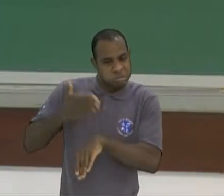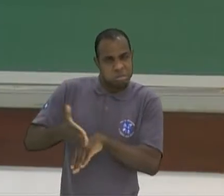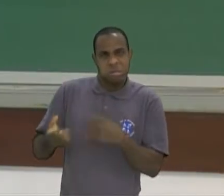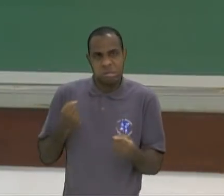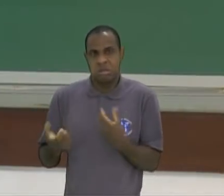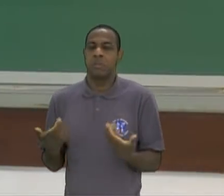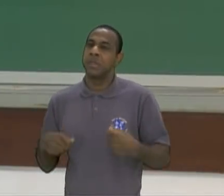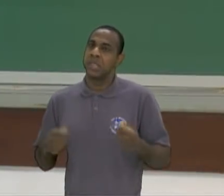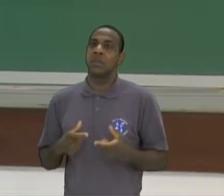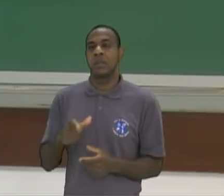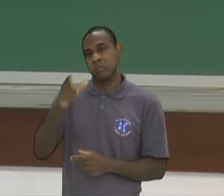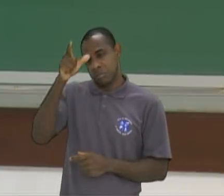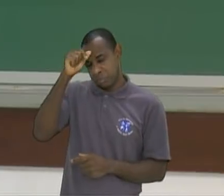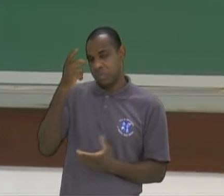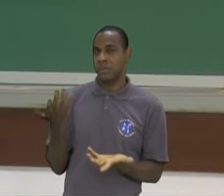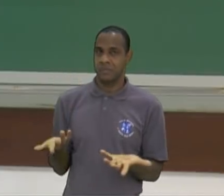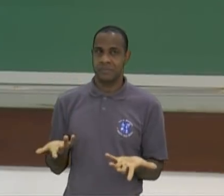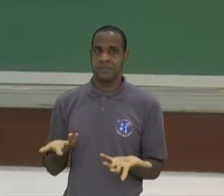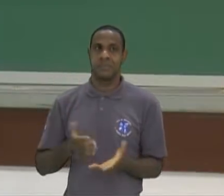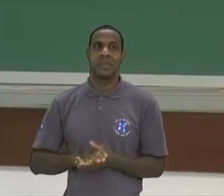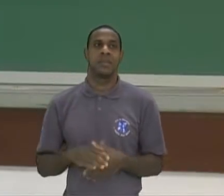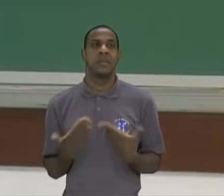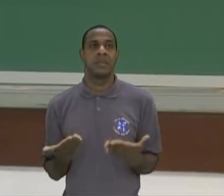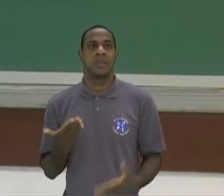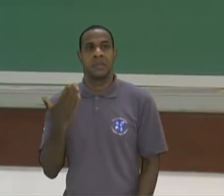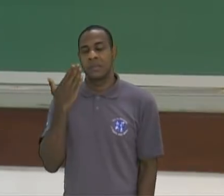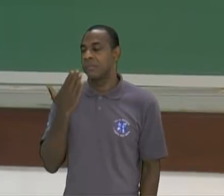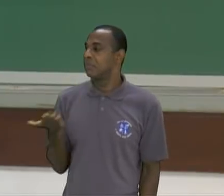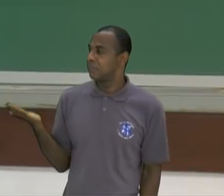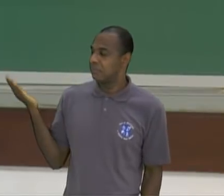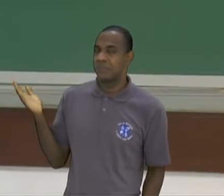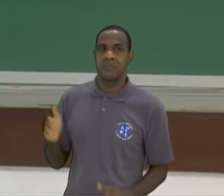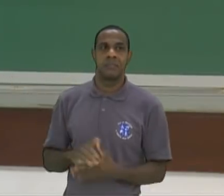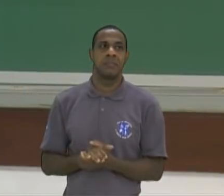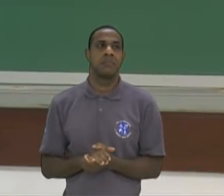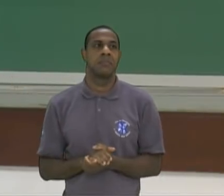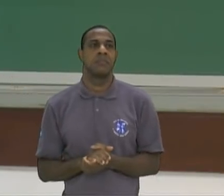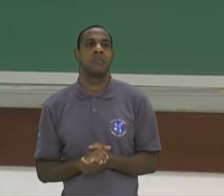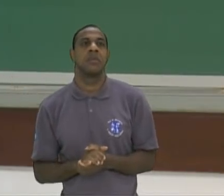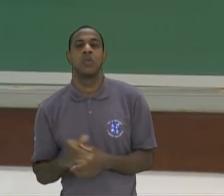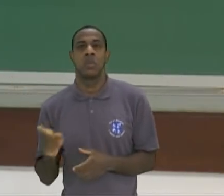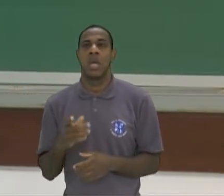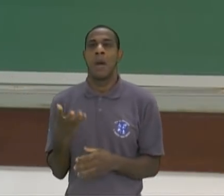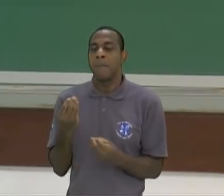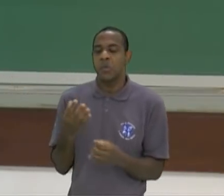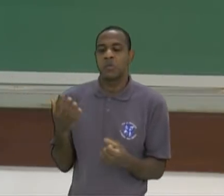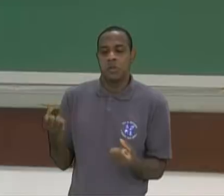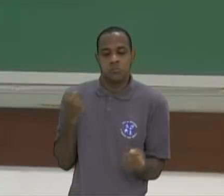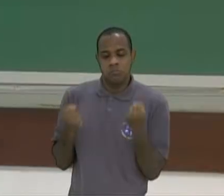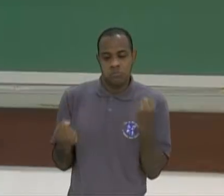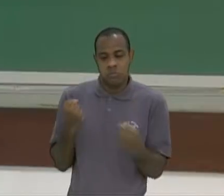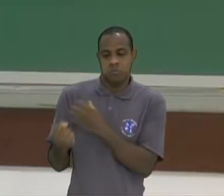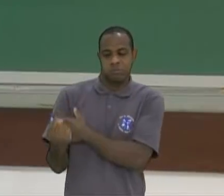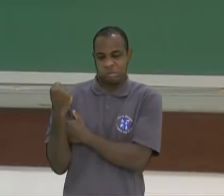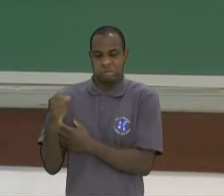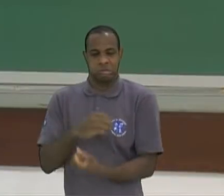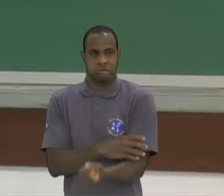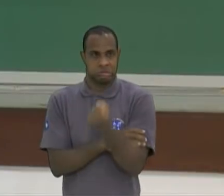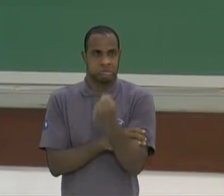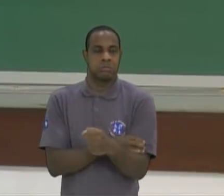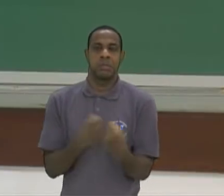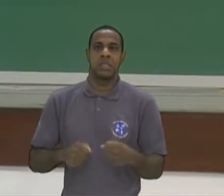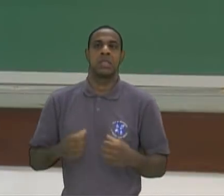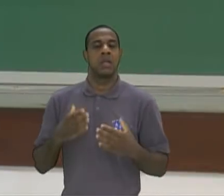é justamente se opor à ideia do fitness, né? Que não não dar tanto esforço à musculatura. Então justamente esta